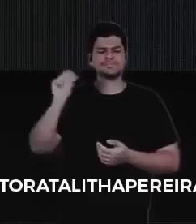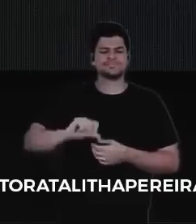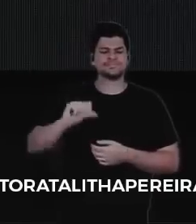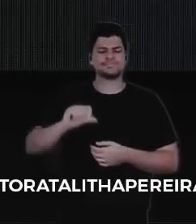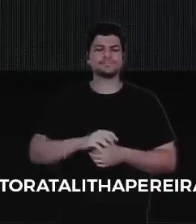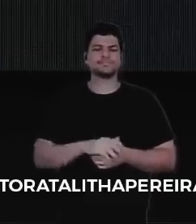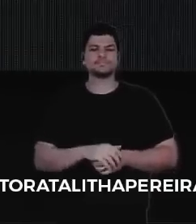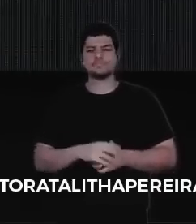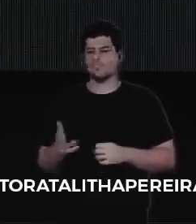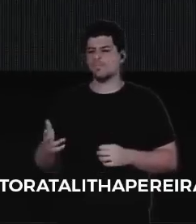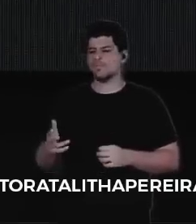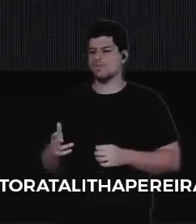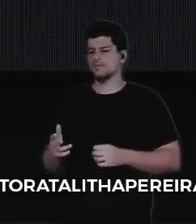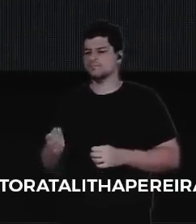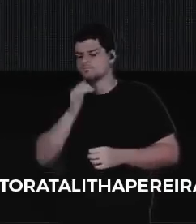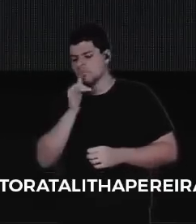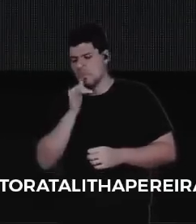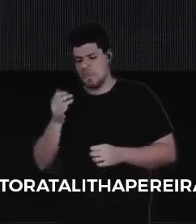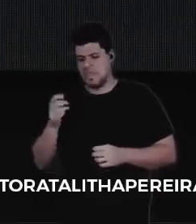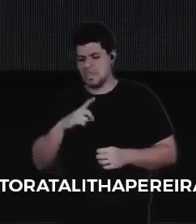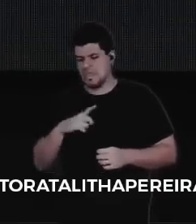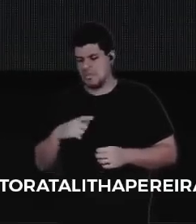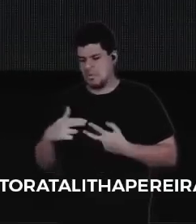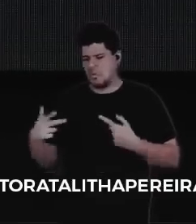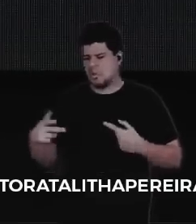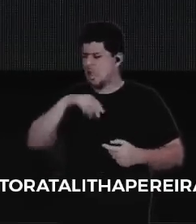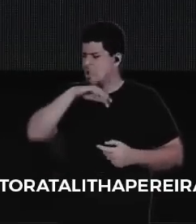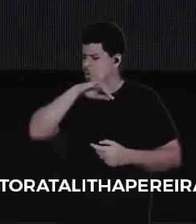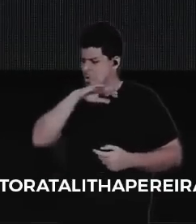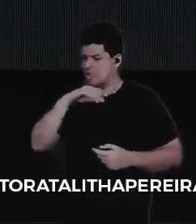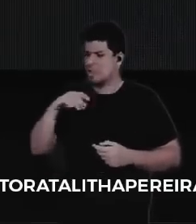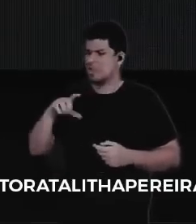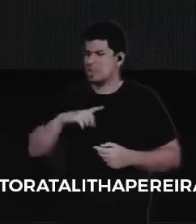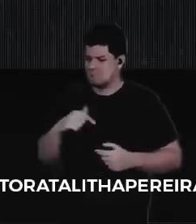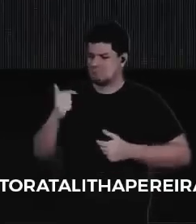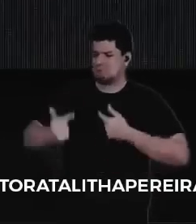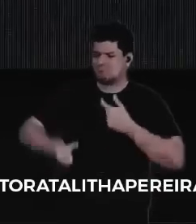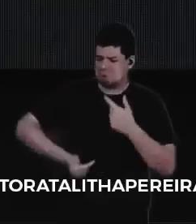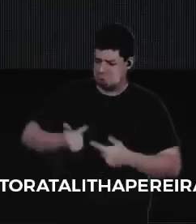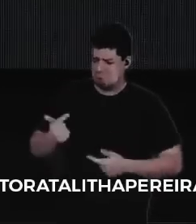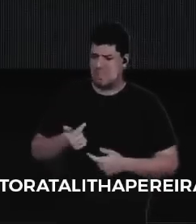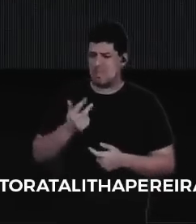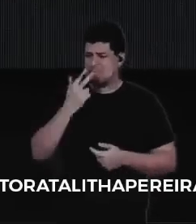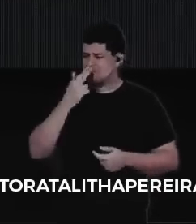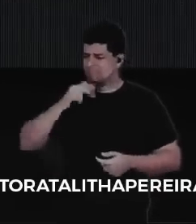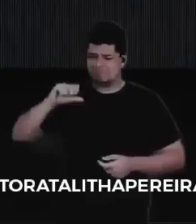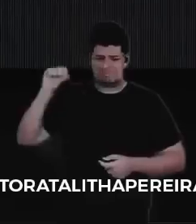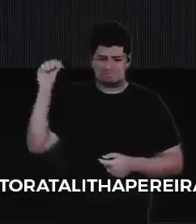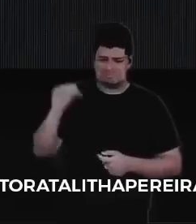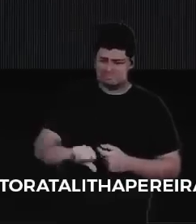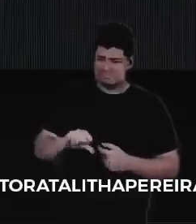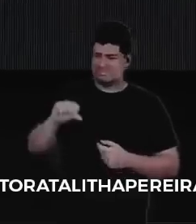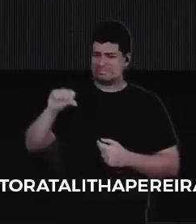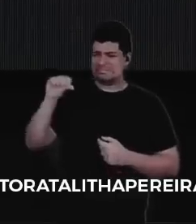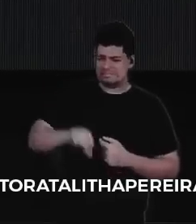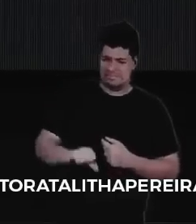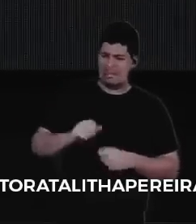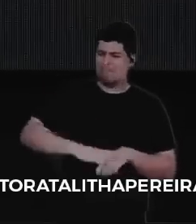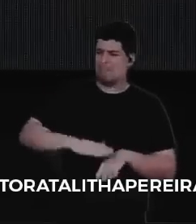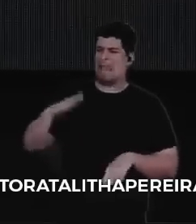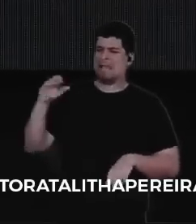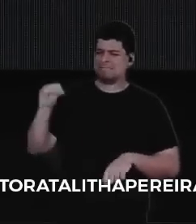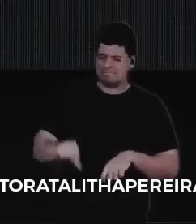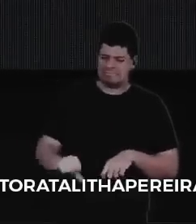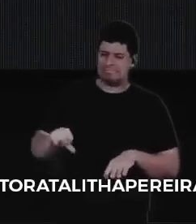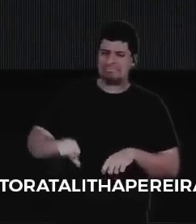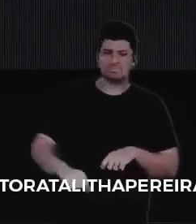o negócio está ruim, tá a luta, mas pode piorar, né? Não.